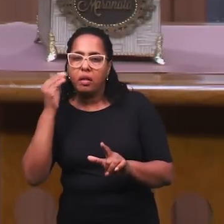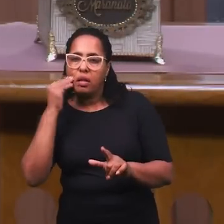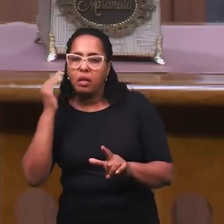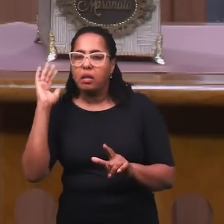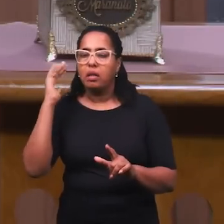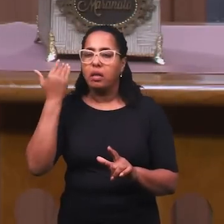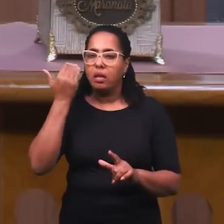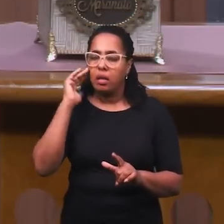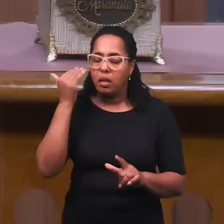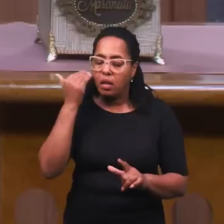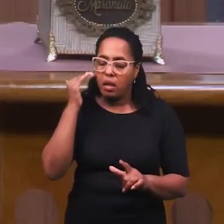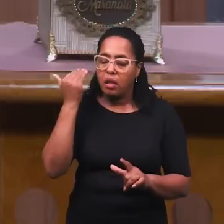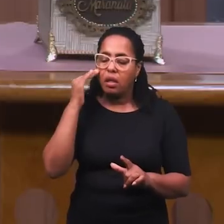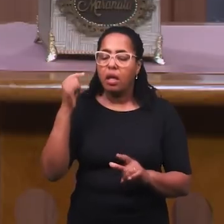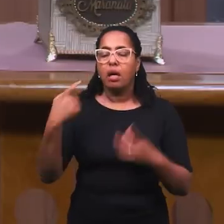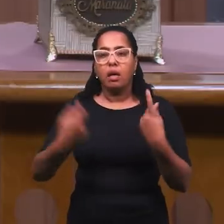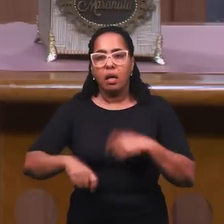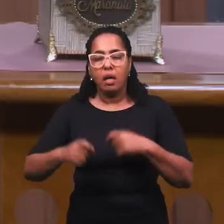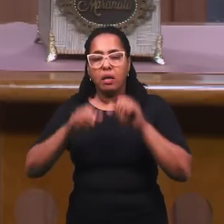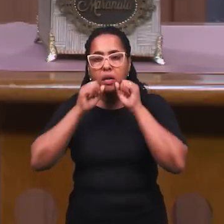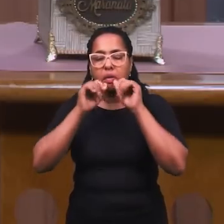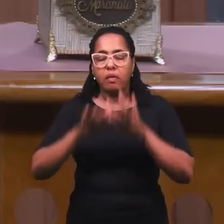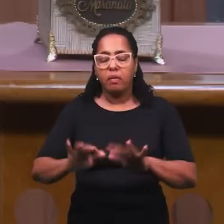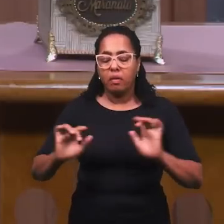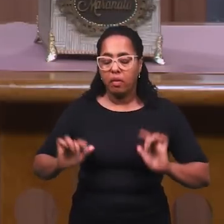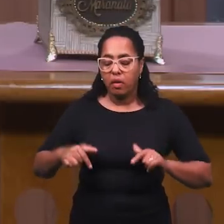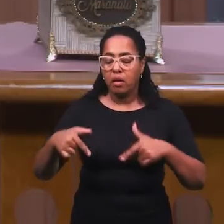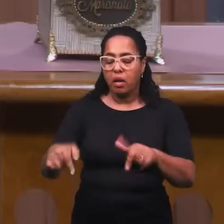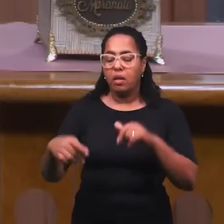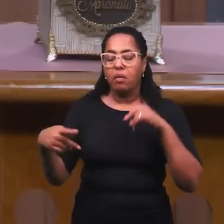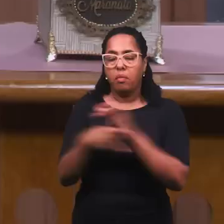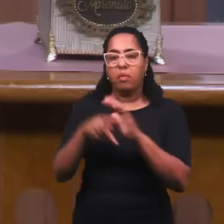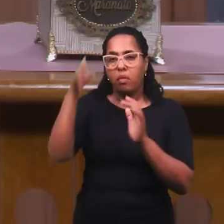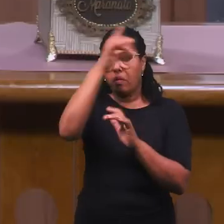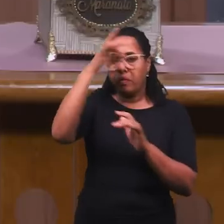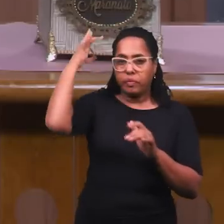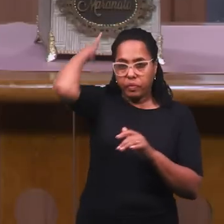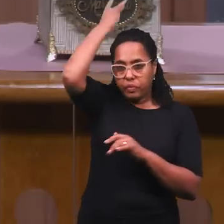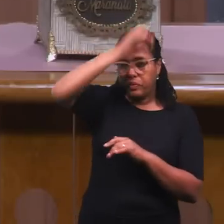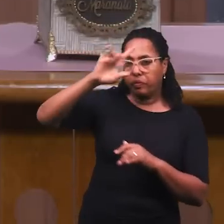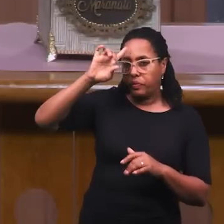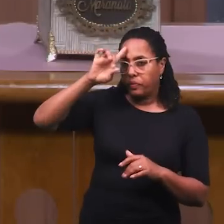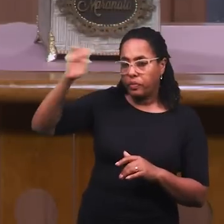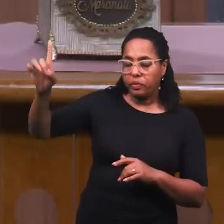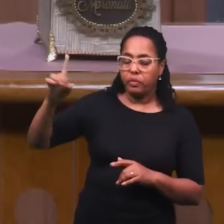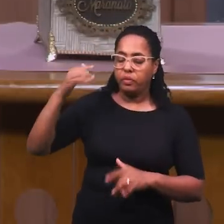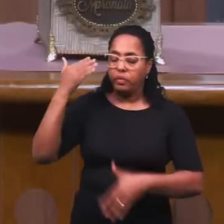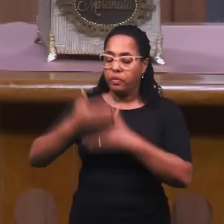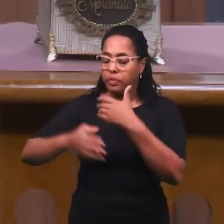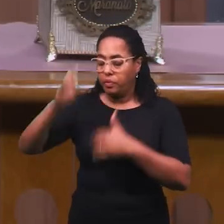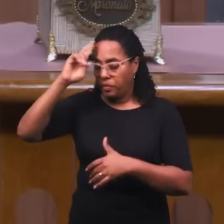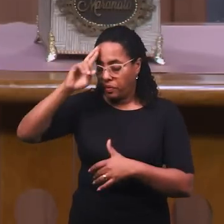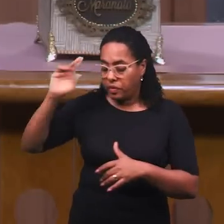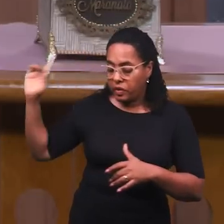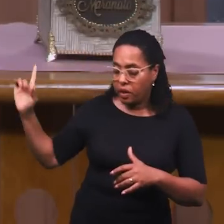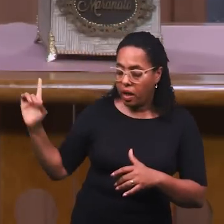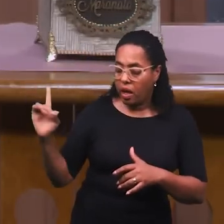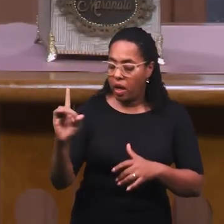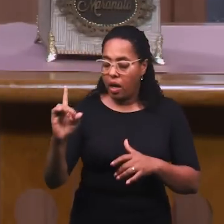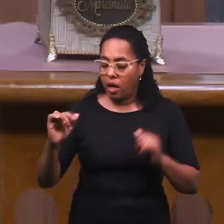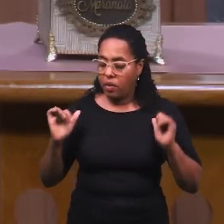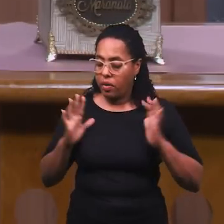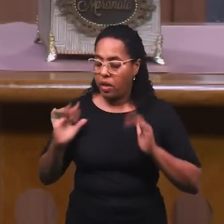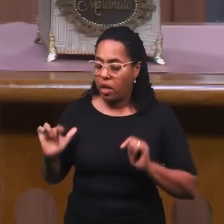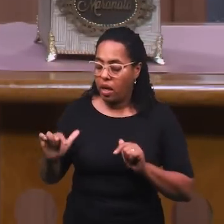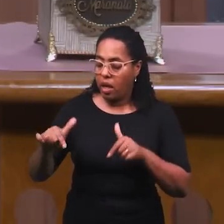e tentando entender e necessitando de uma bênção que é a operação do Espírito Santo de Deus. Então a presença do anjo